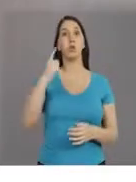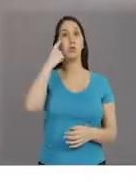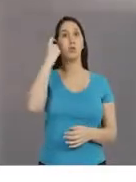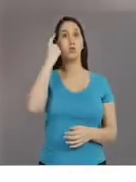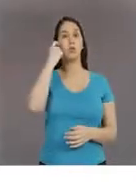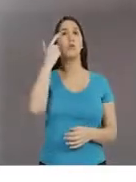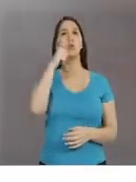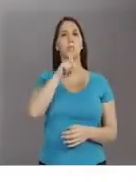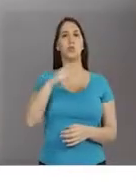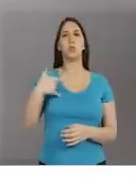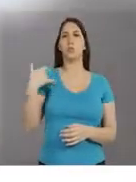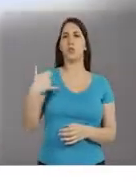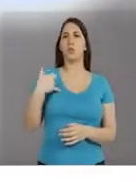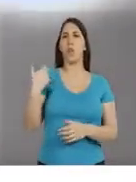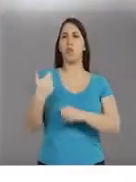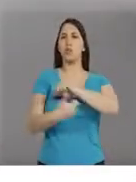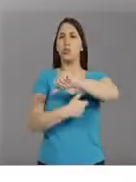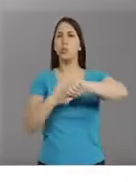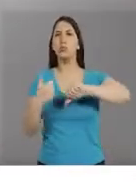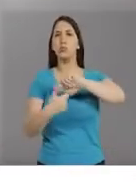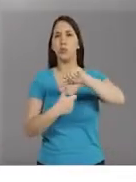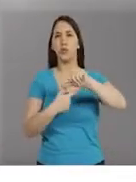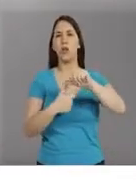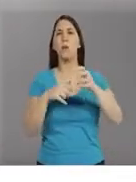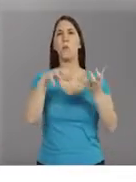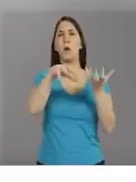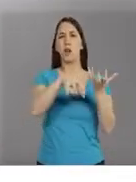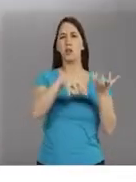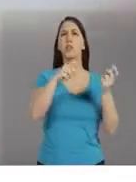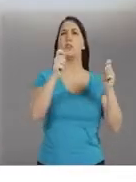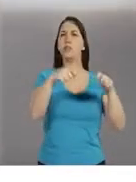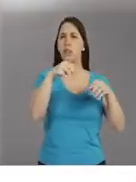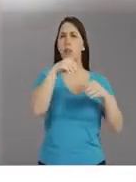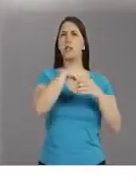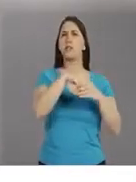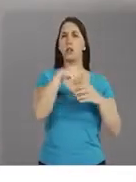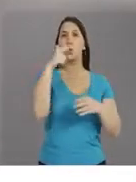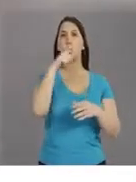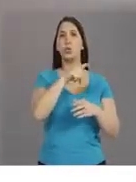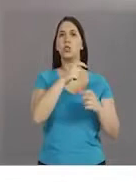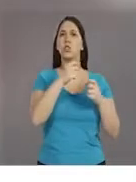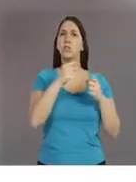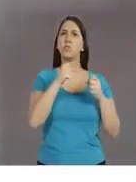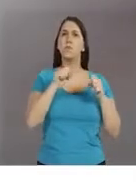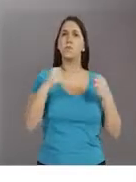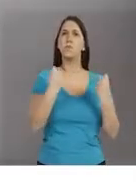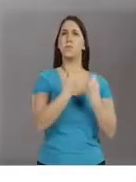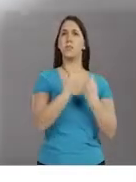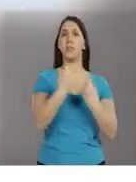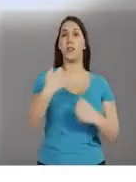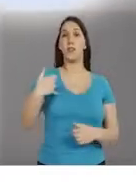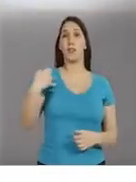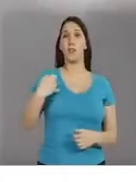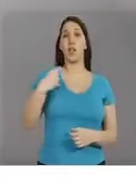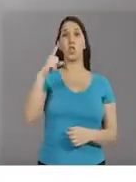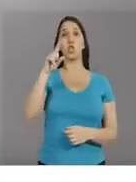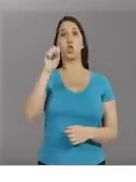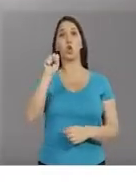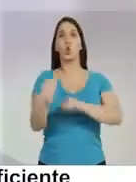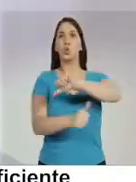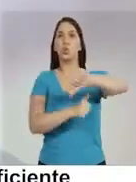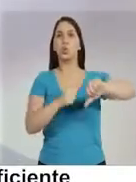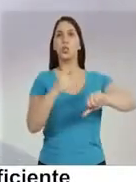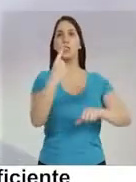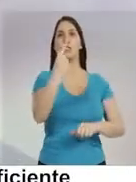Em Brasília também que vamos defender a redução da maioridade penal de 18 para 16 anos, para todos os